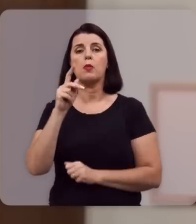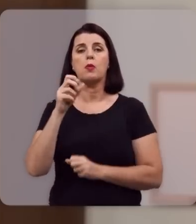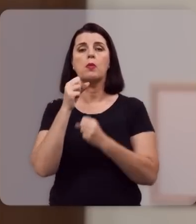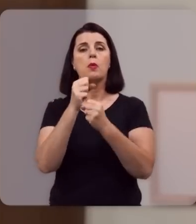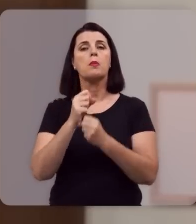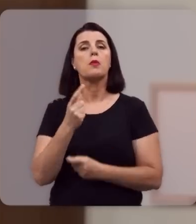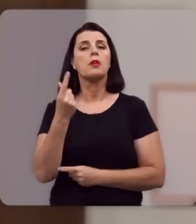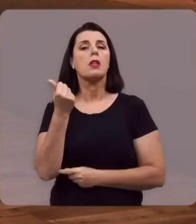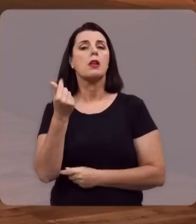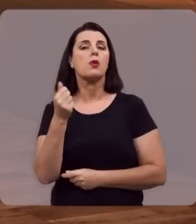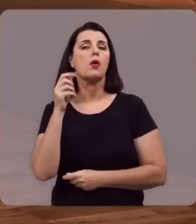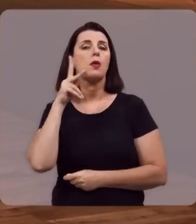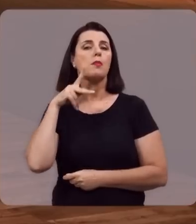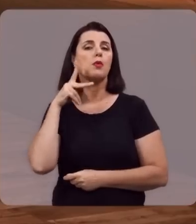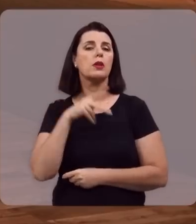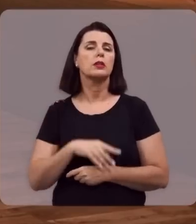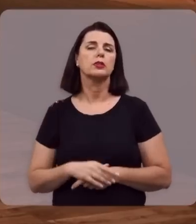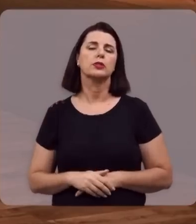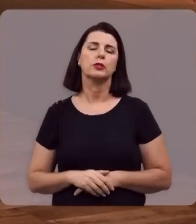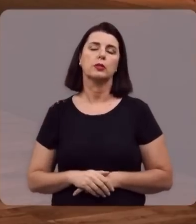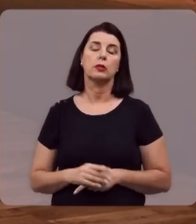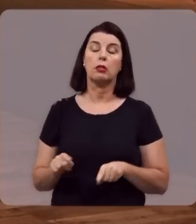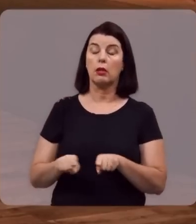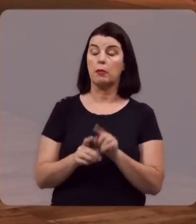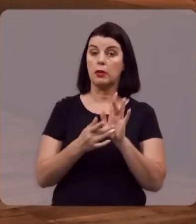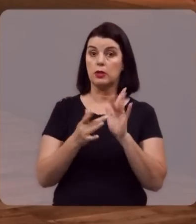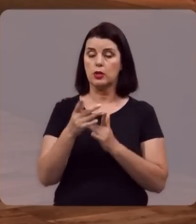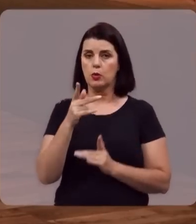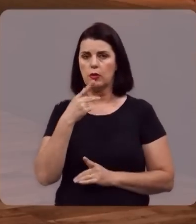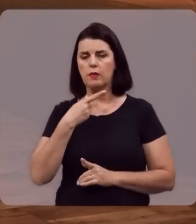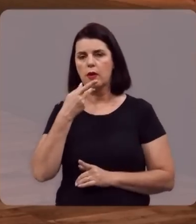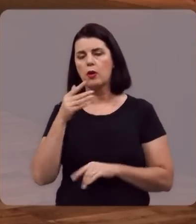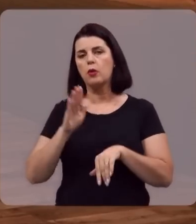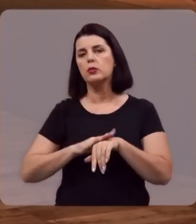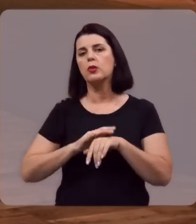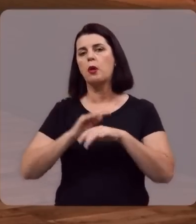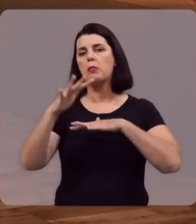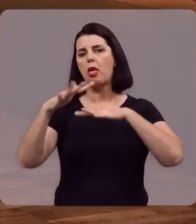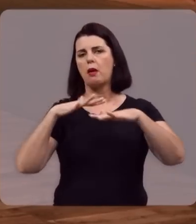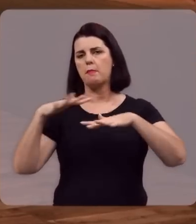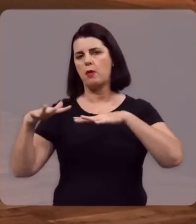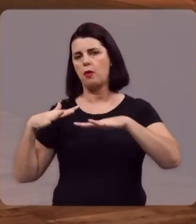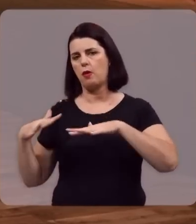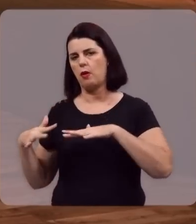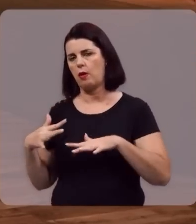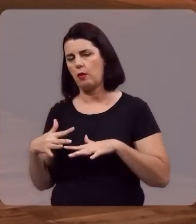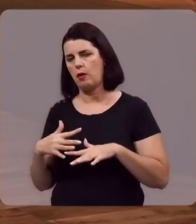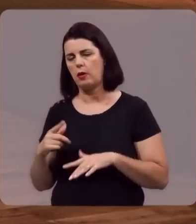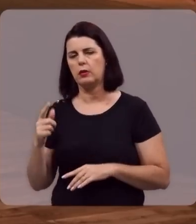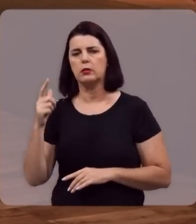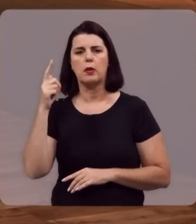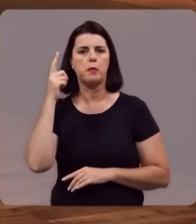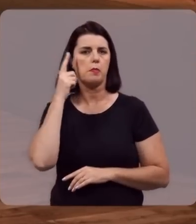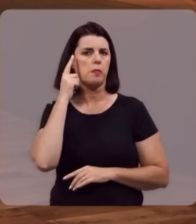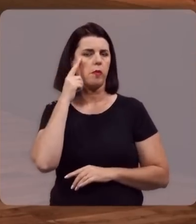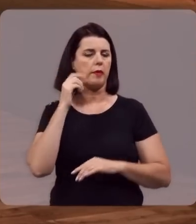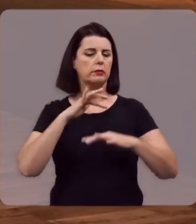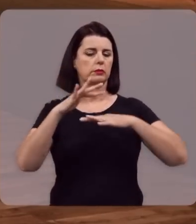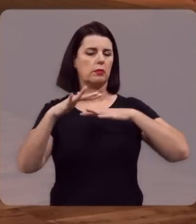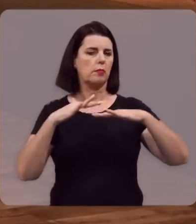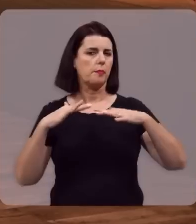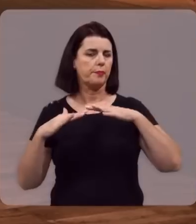nações. Mas também o Senhor Jesus alertou para a questão dos terremotos. Vale destacar que